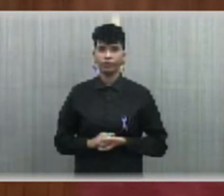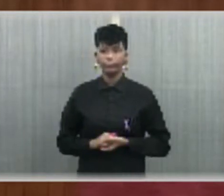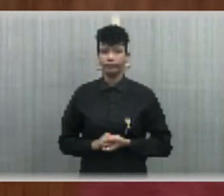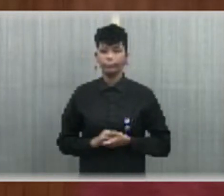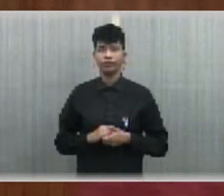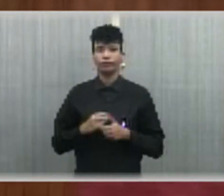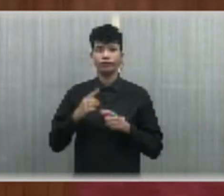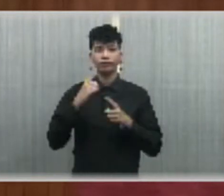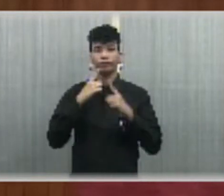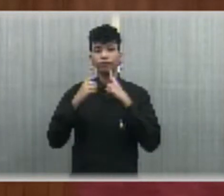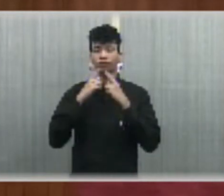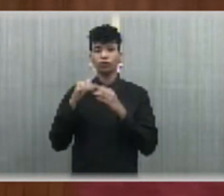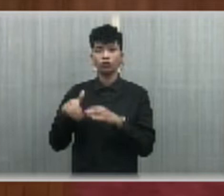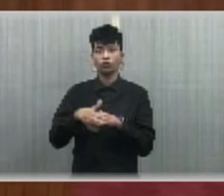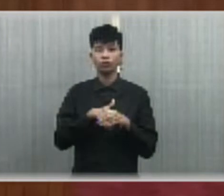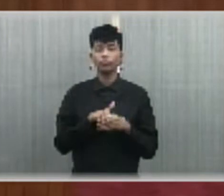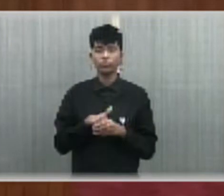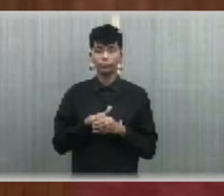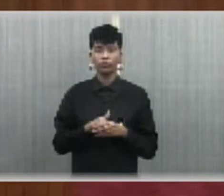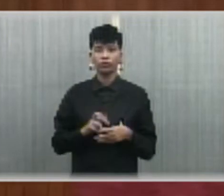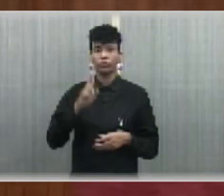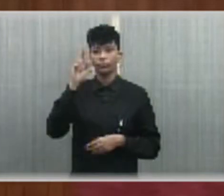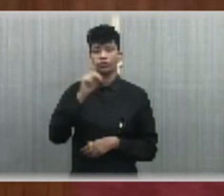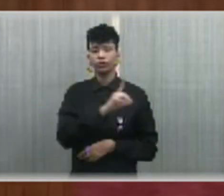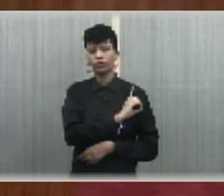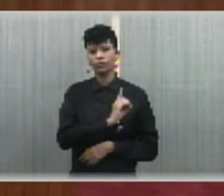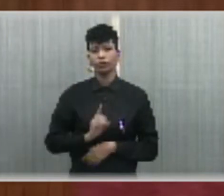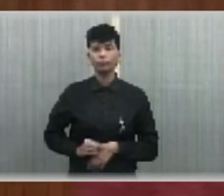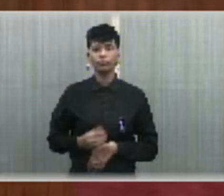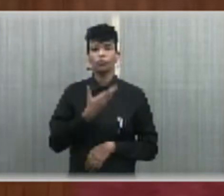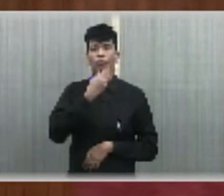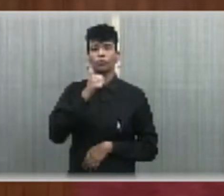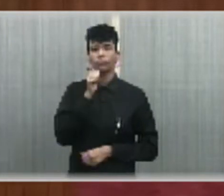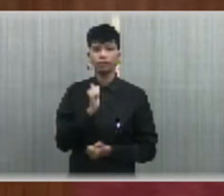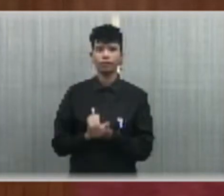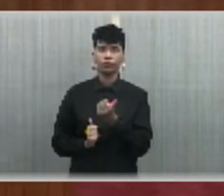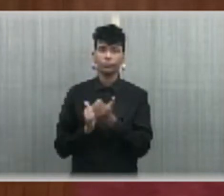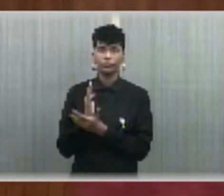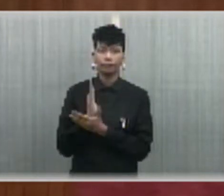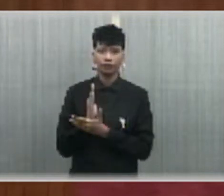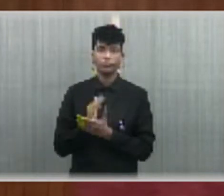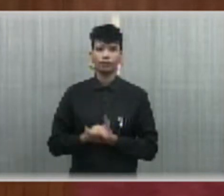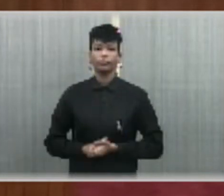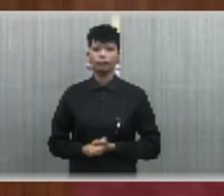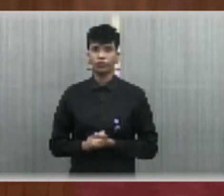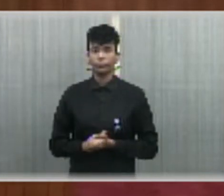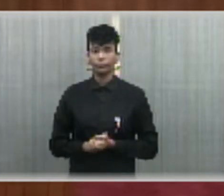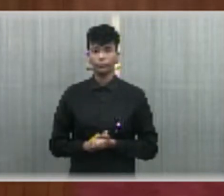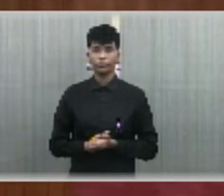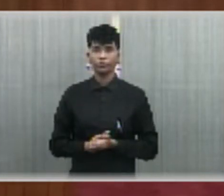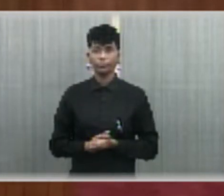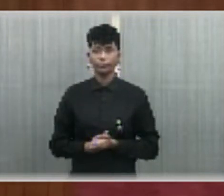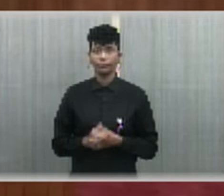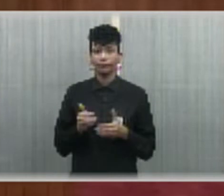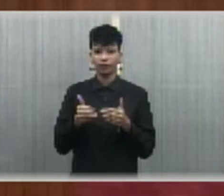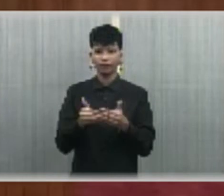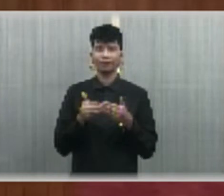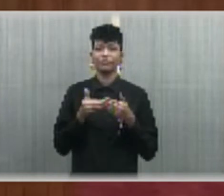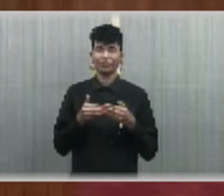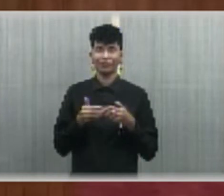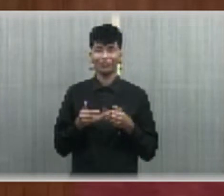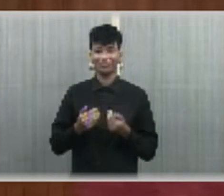Em discussão, em votação, senhores deputados e deputadas que aprovam, por isso que se conta aprovado, solicita a